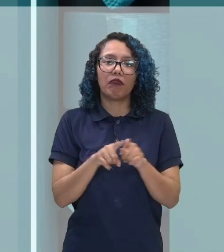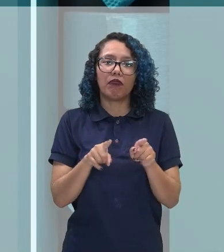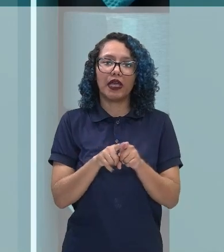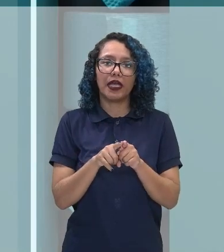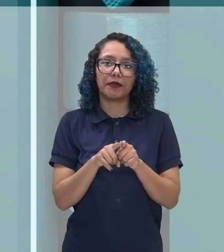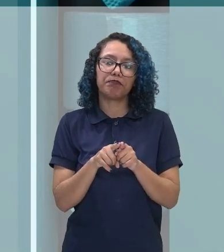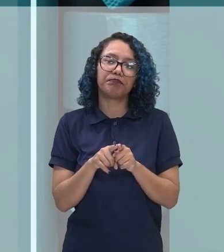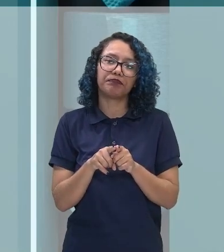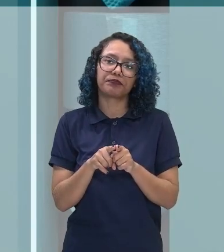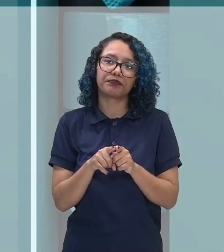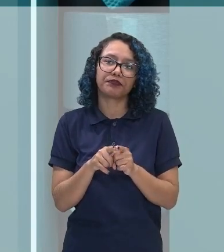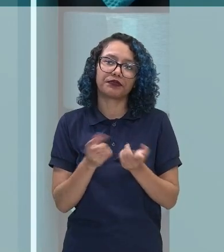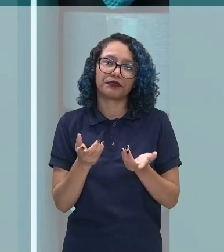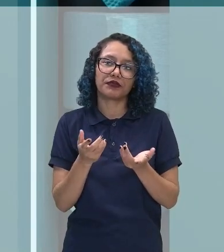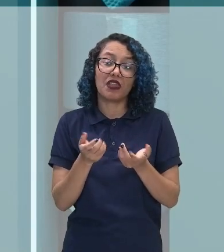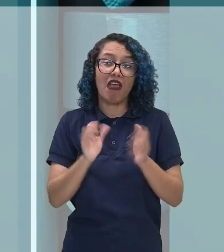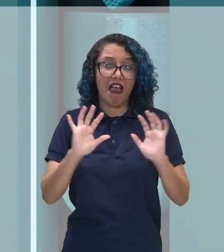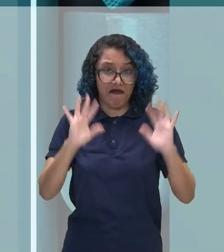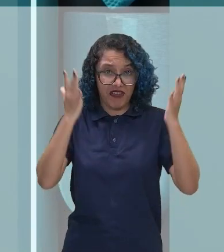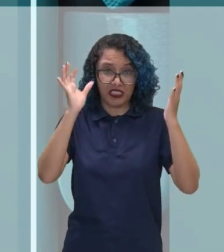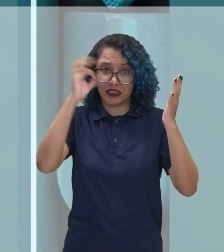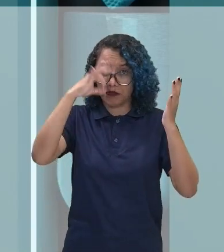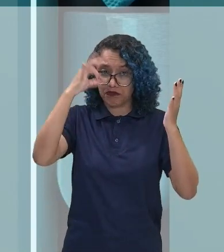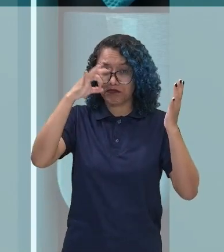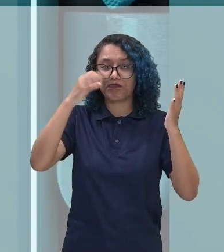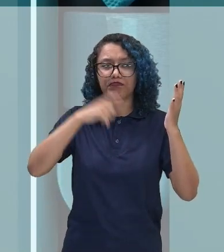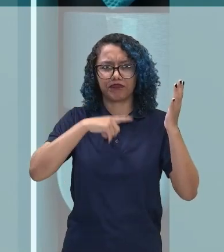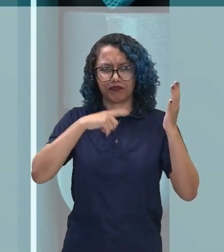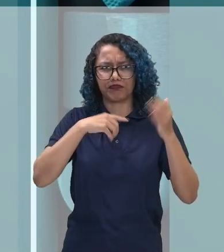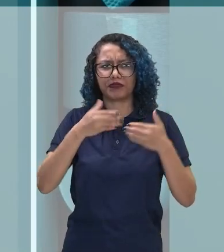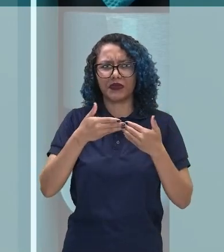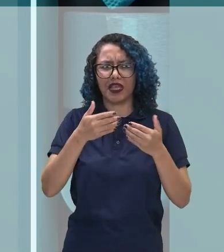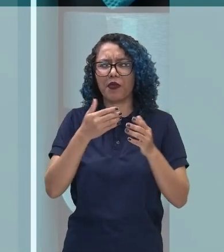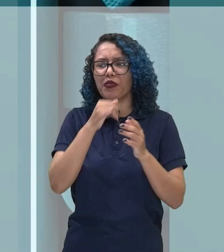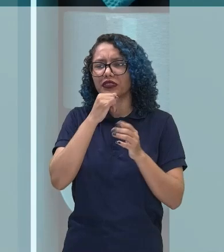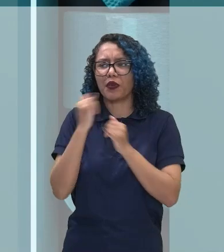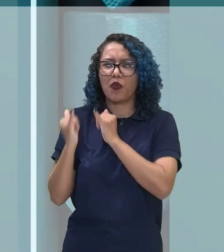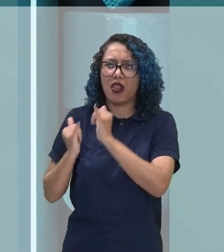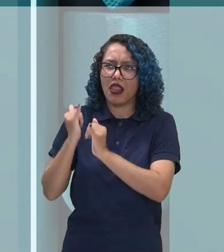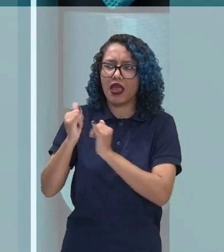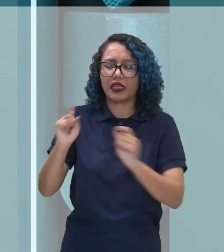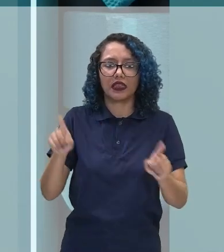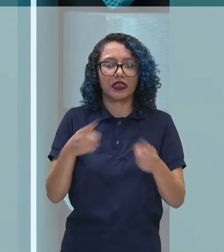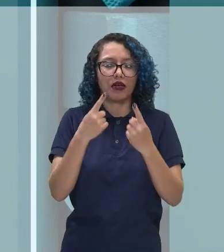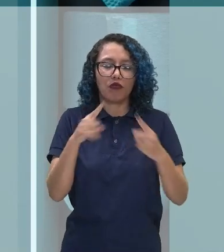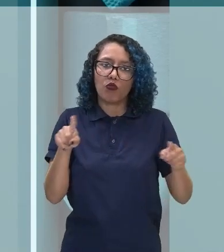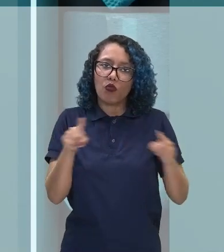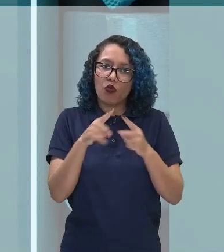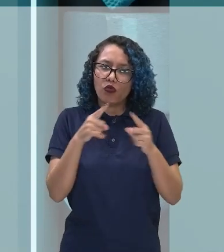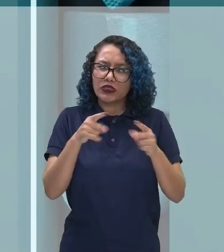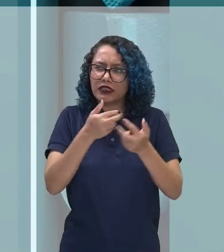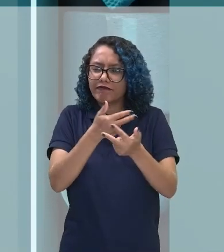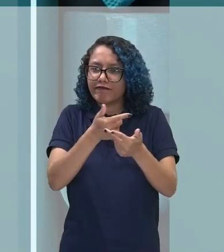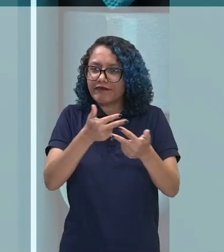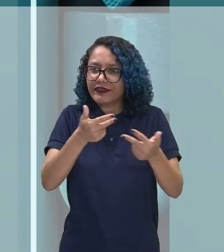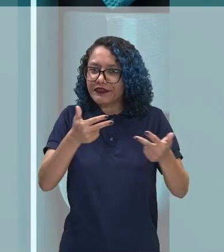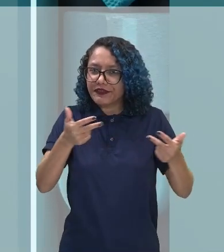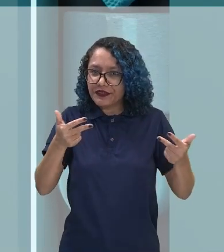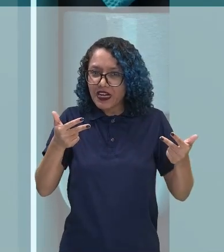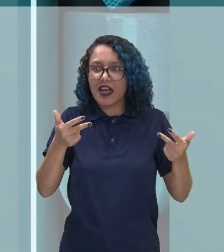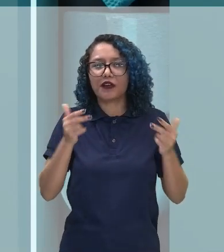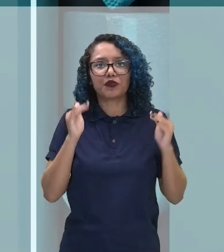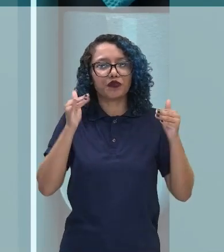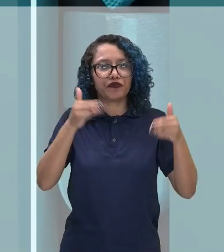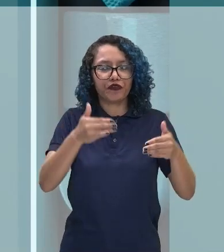essas festas, a festa do Guaraná, que é conhecido, tem lendas, músicas que envolvem, né, a cidade de